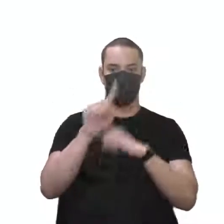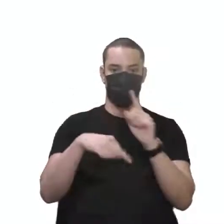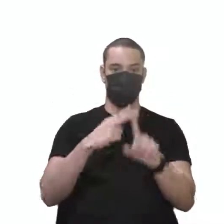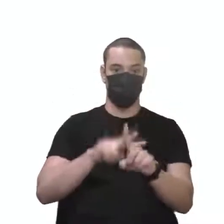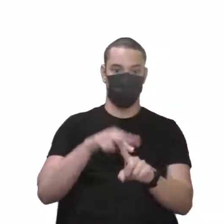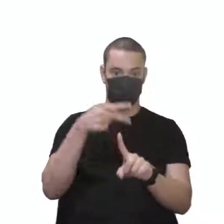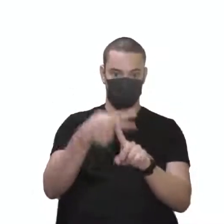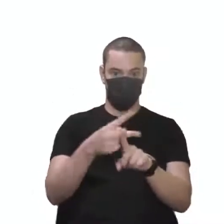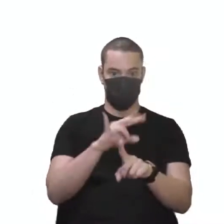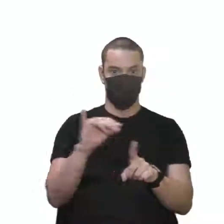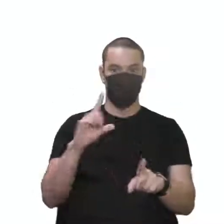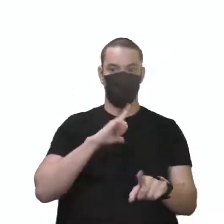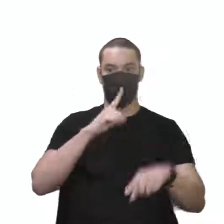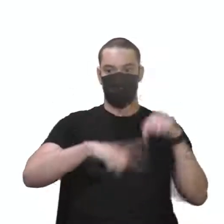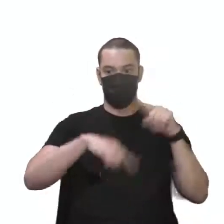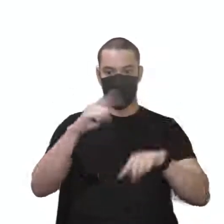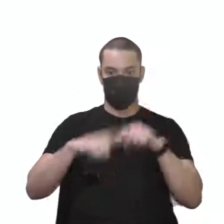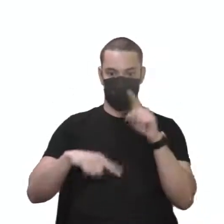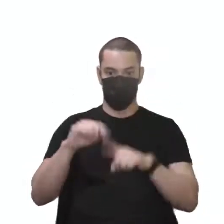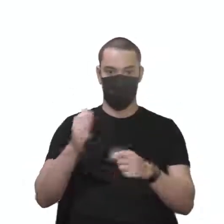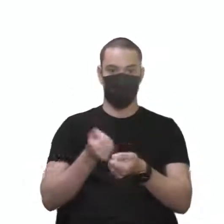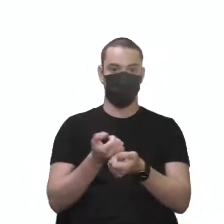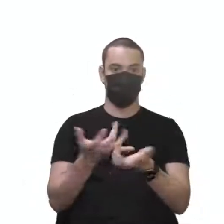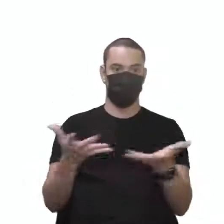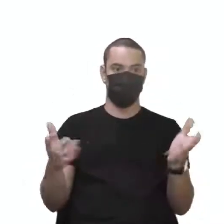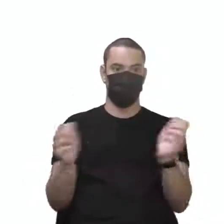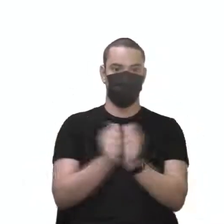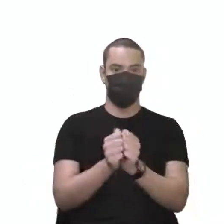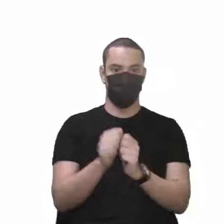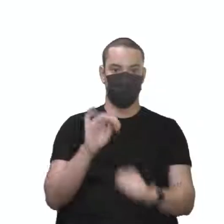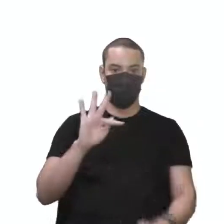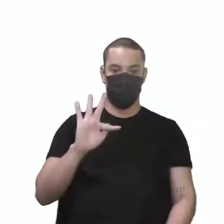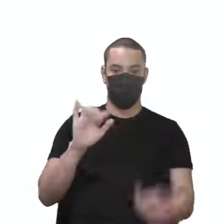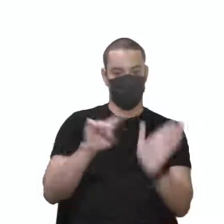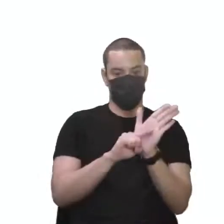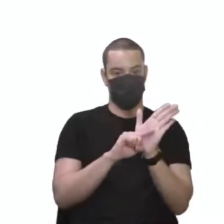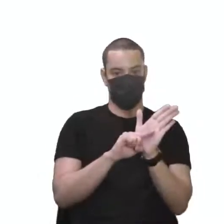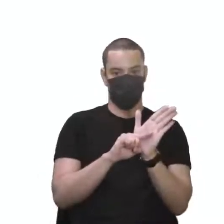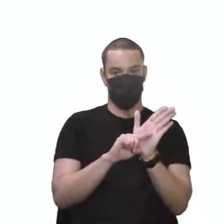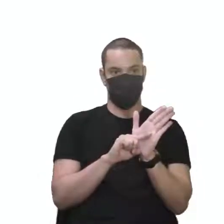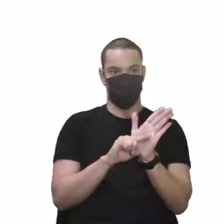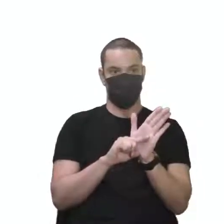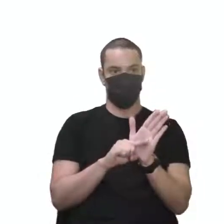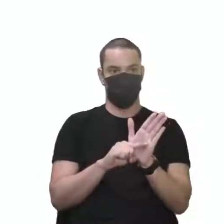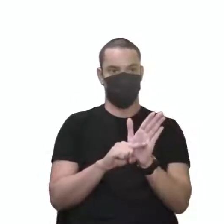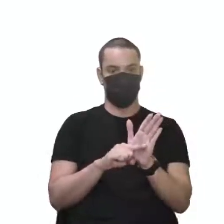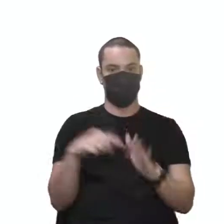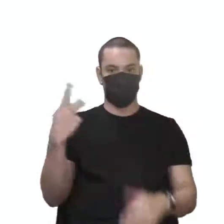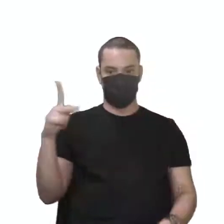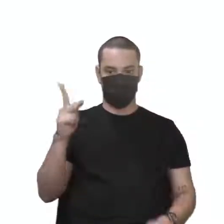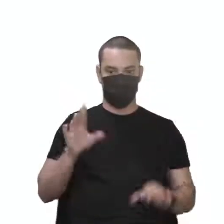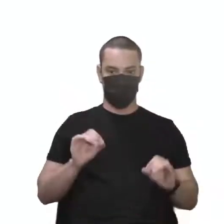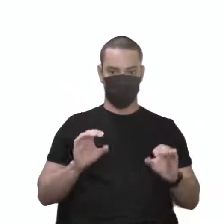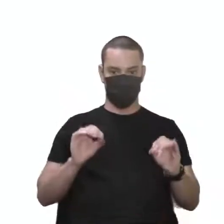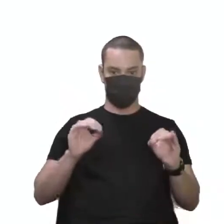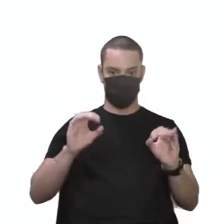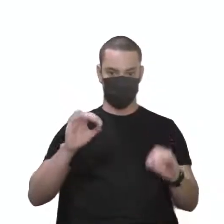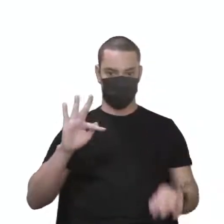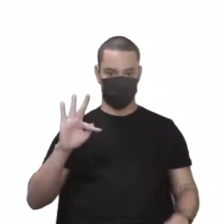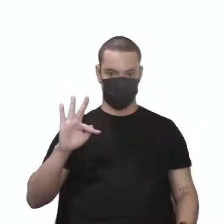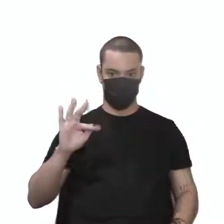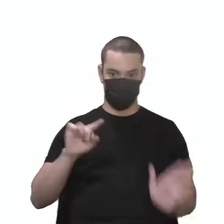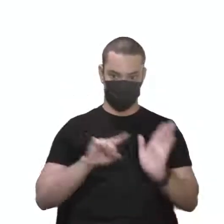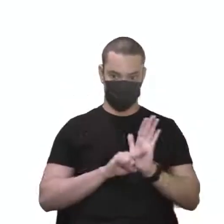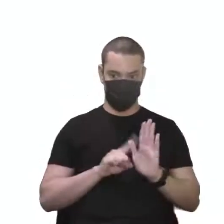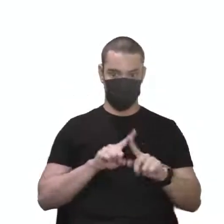vai passar um pouquinho do material que foi replicado para essa F-, essa bactéria aqui que é a F-. Só